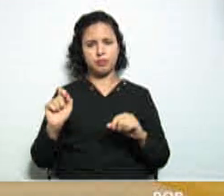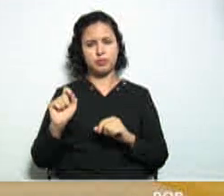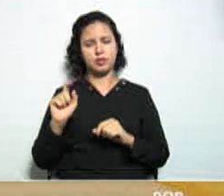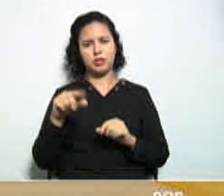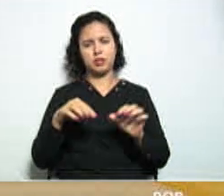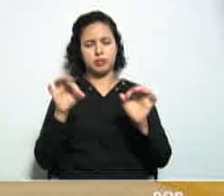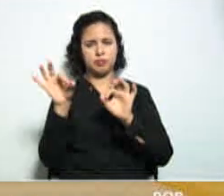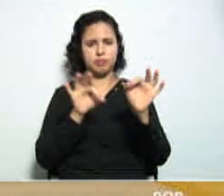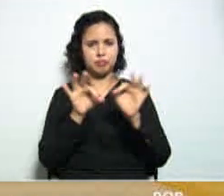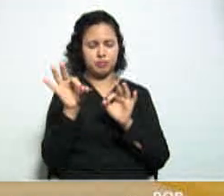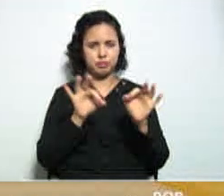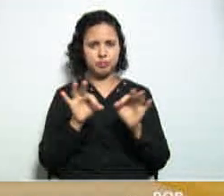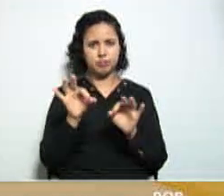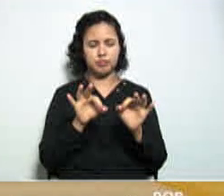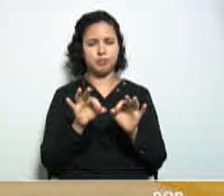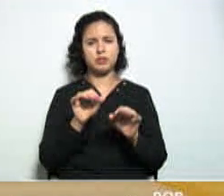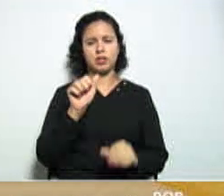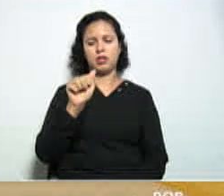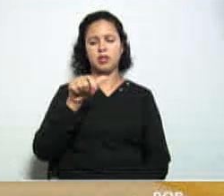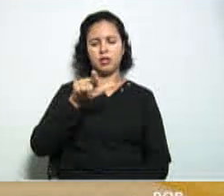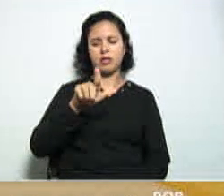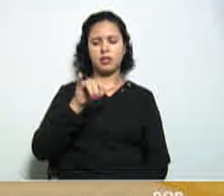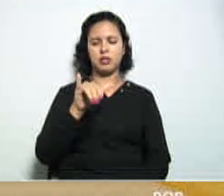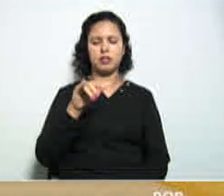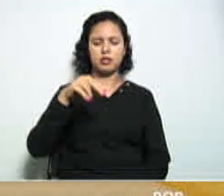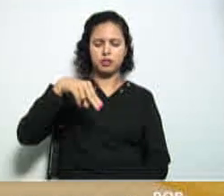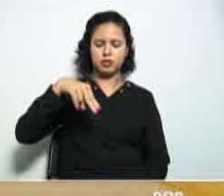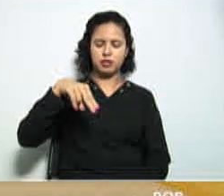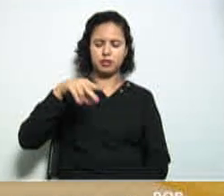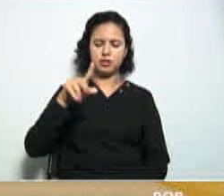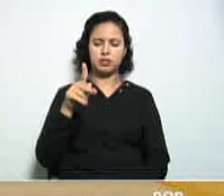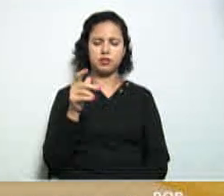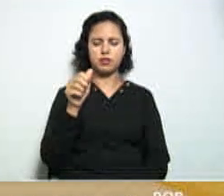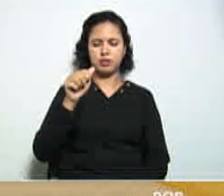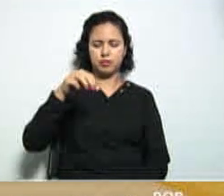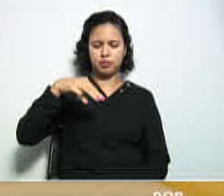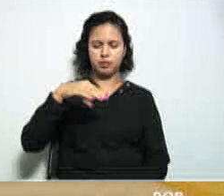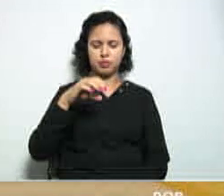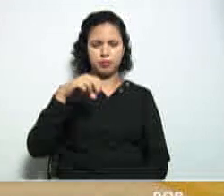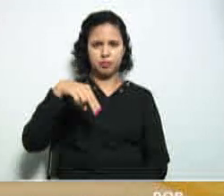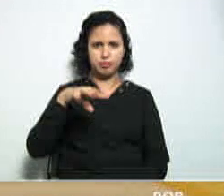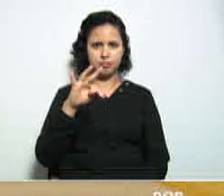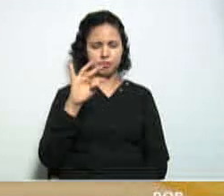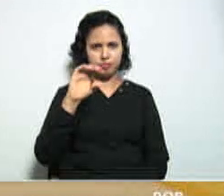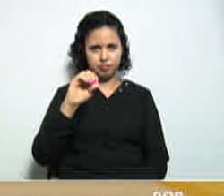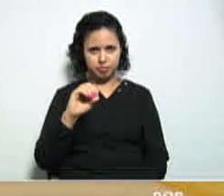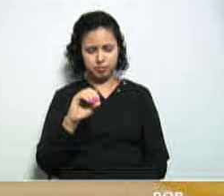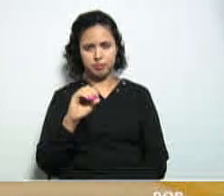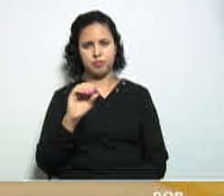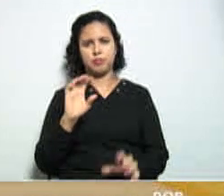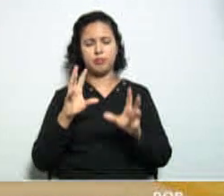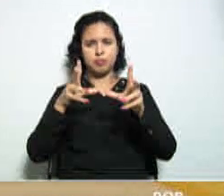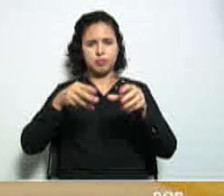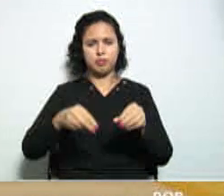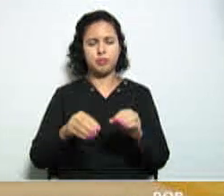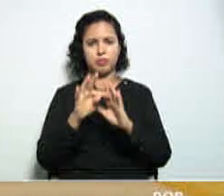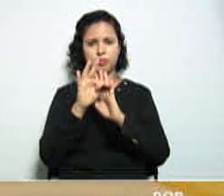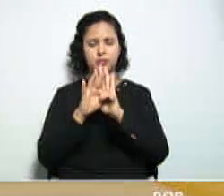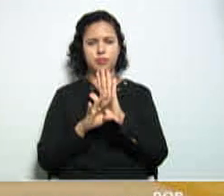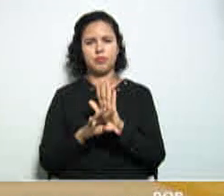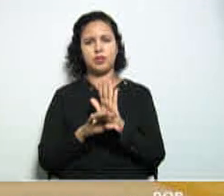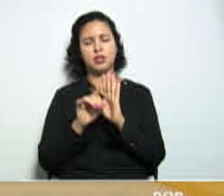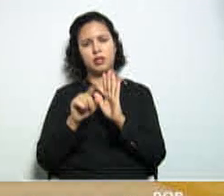o quê? O alinhamento geral do texto. Conforme a norma da ABNT, o alinhamento recomendado